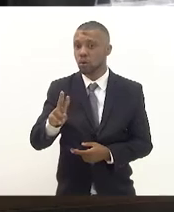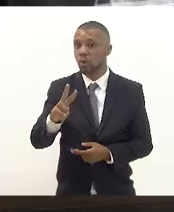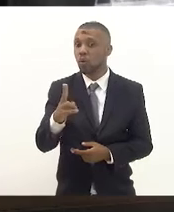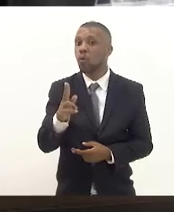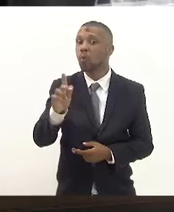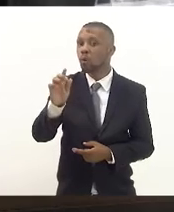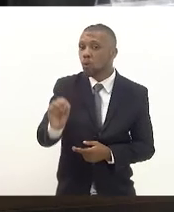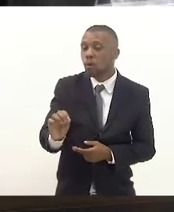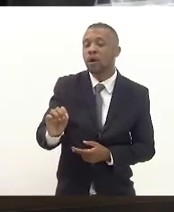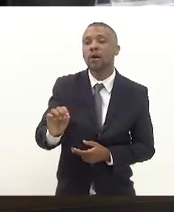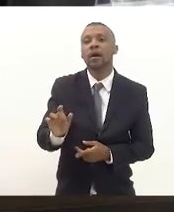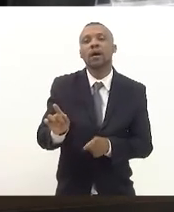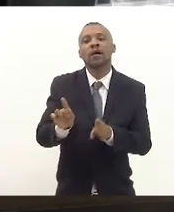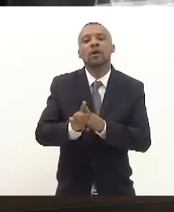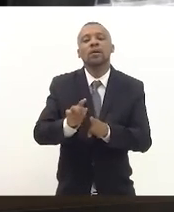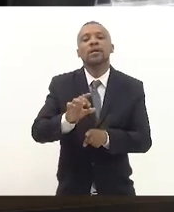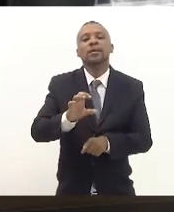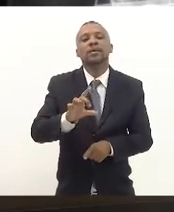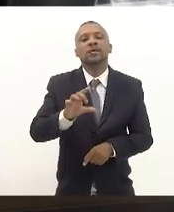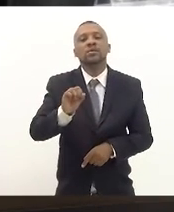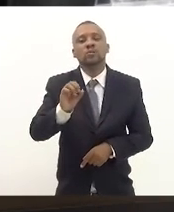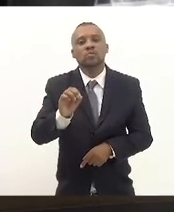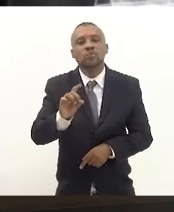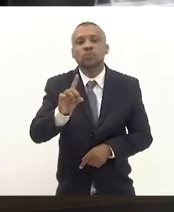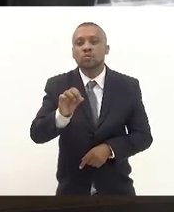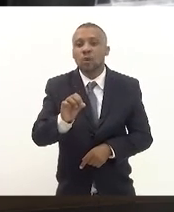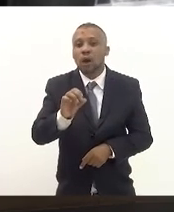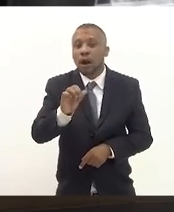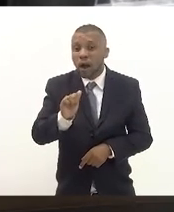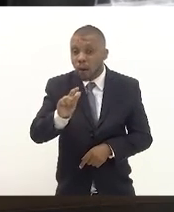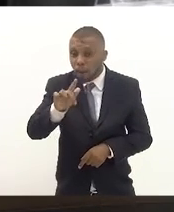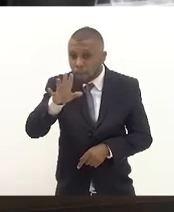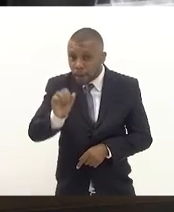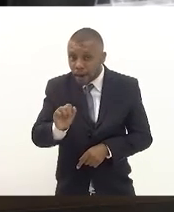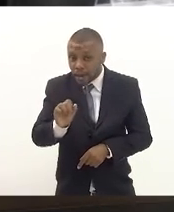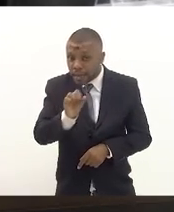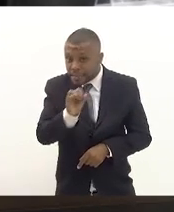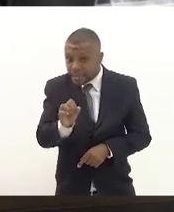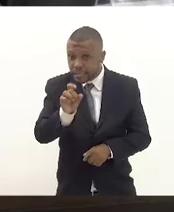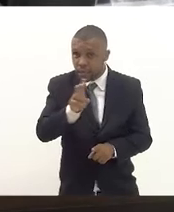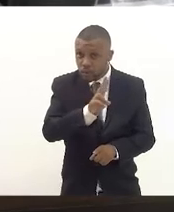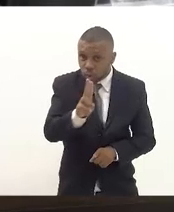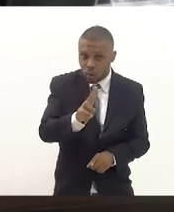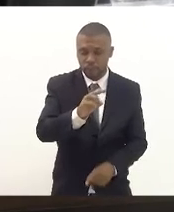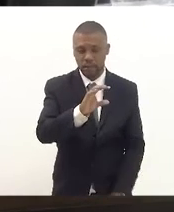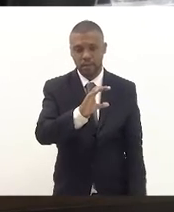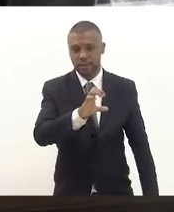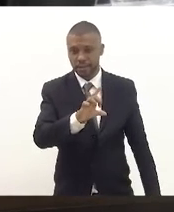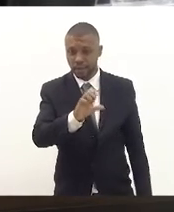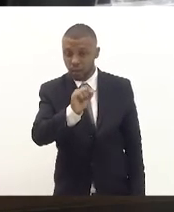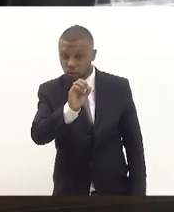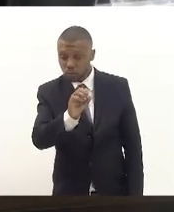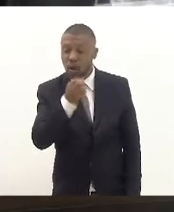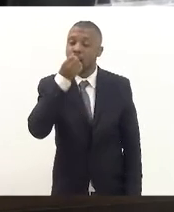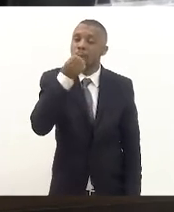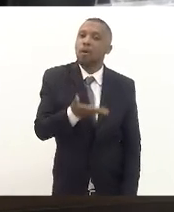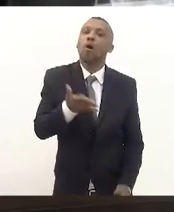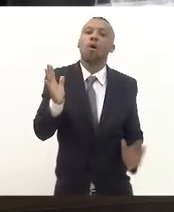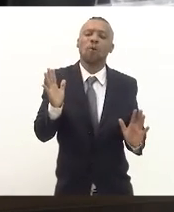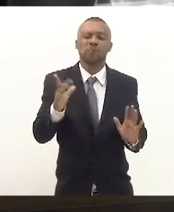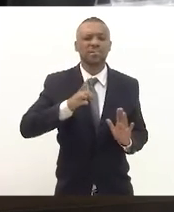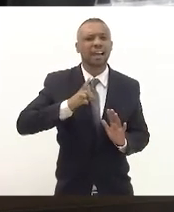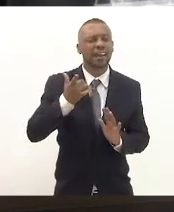é isso Celso do Alba se é Celso é bom eu já é bom até que é